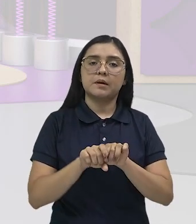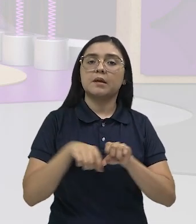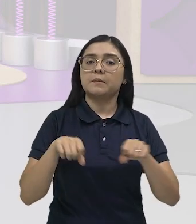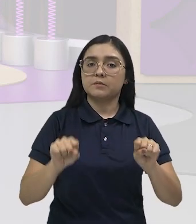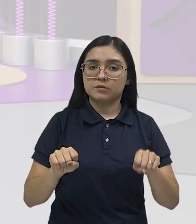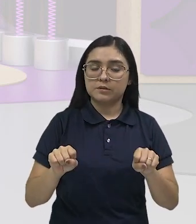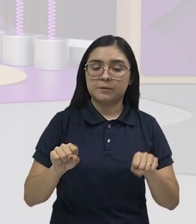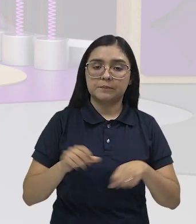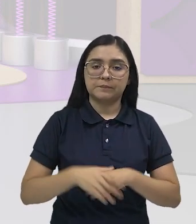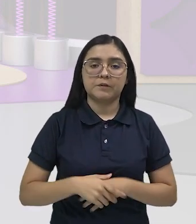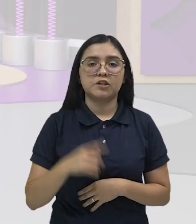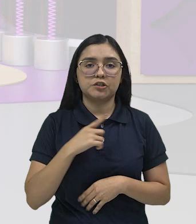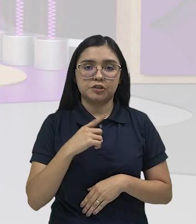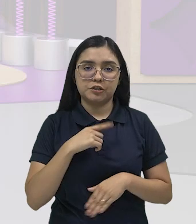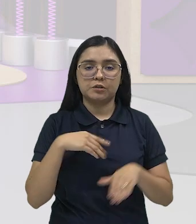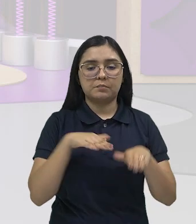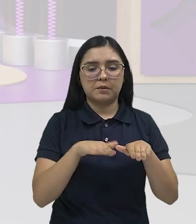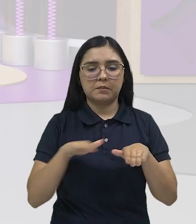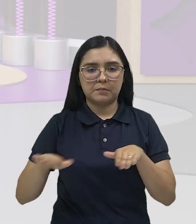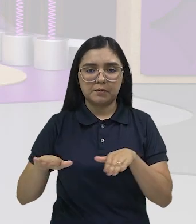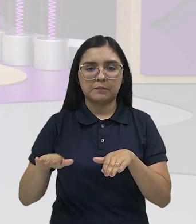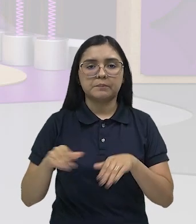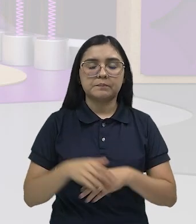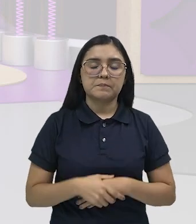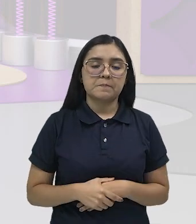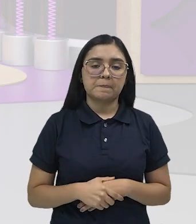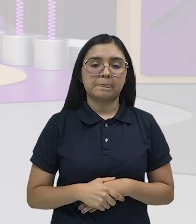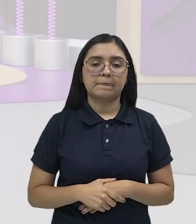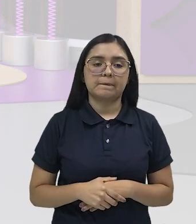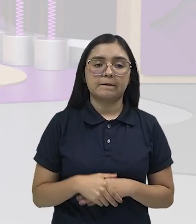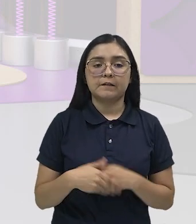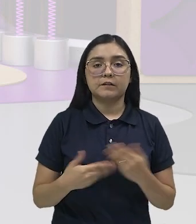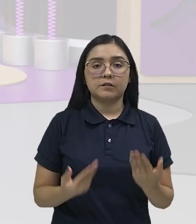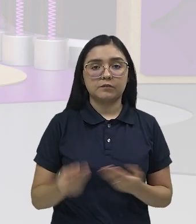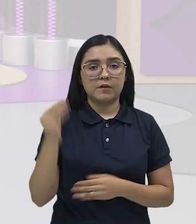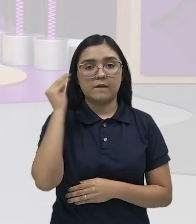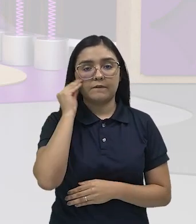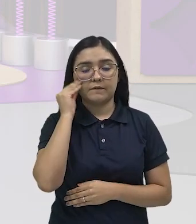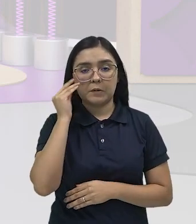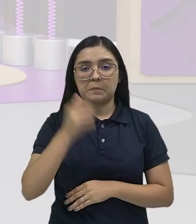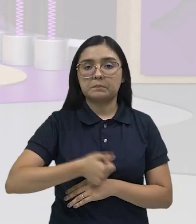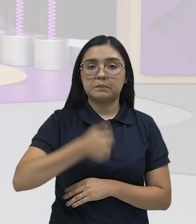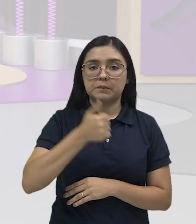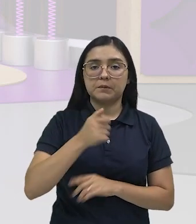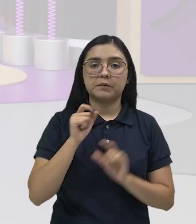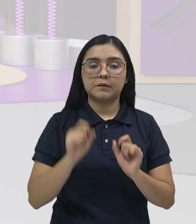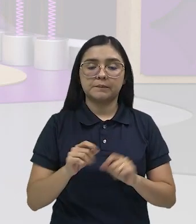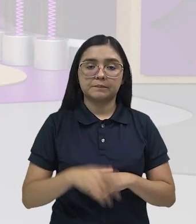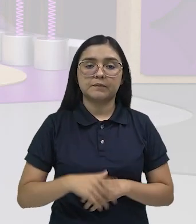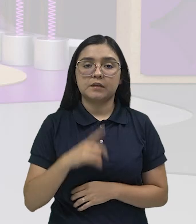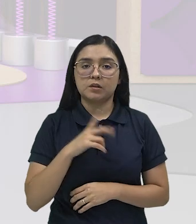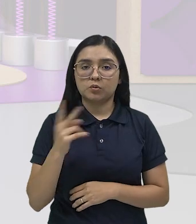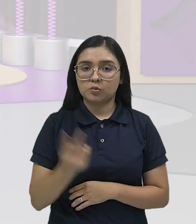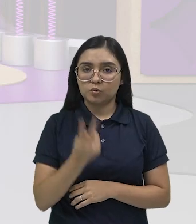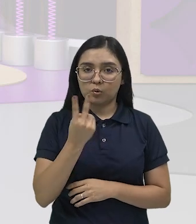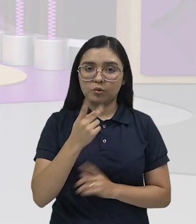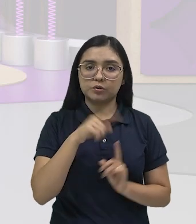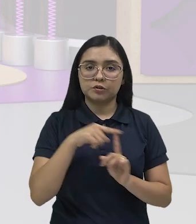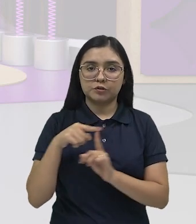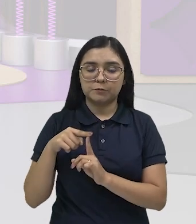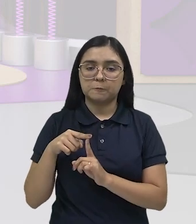no estacionamento. Então você vai seguindo essa ordem. Daí nós temos 2 objetos